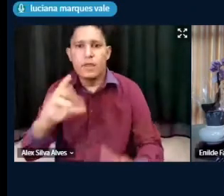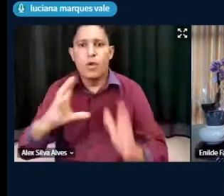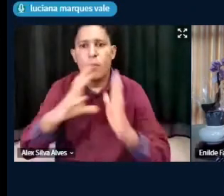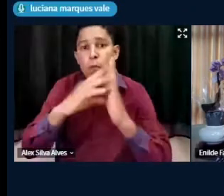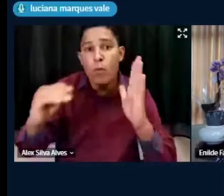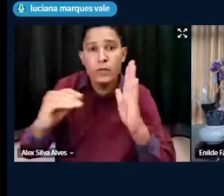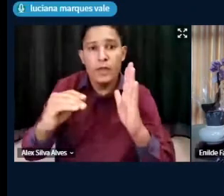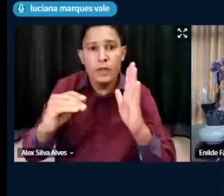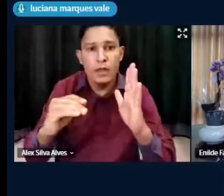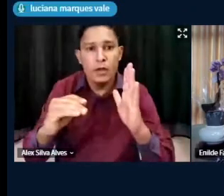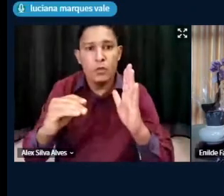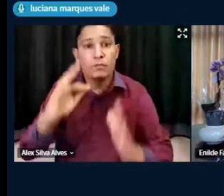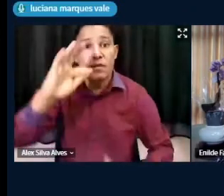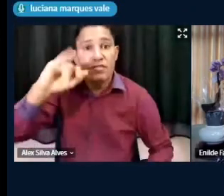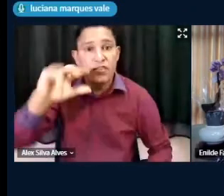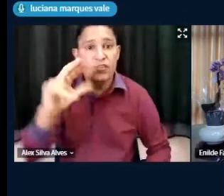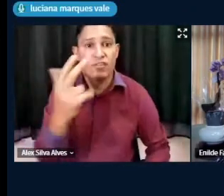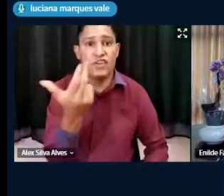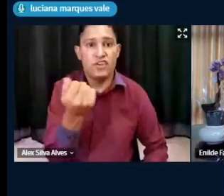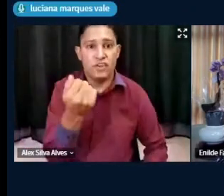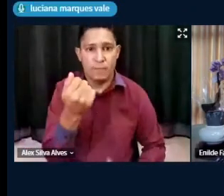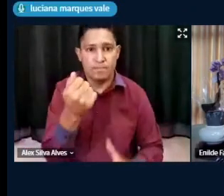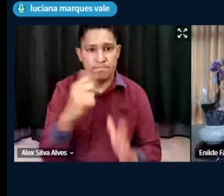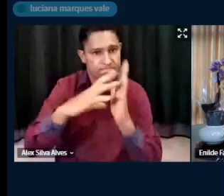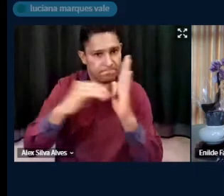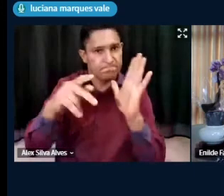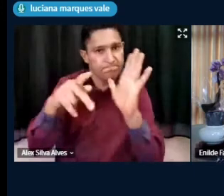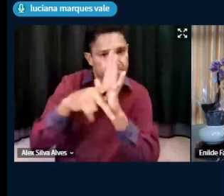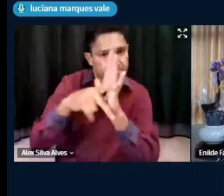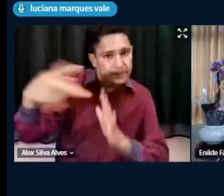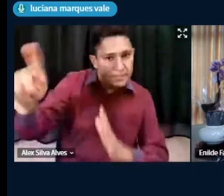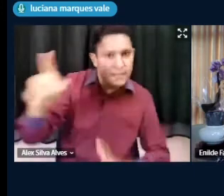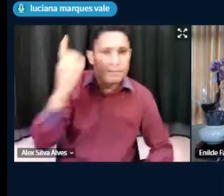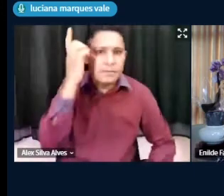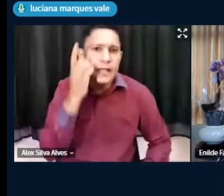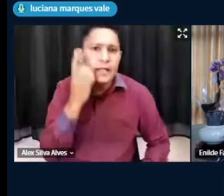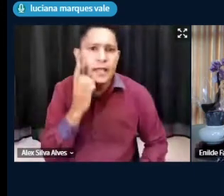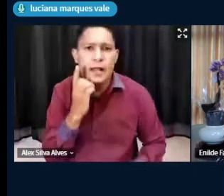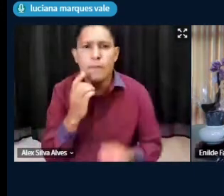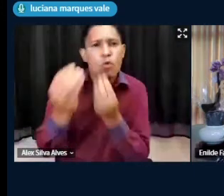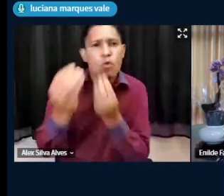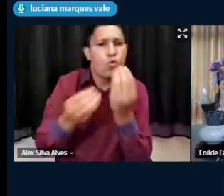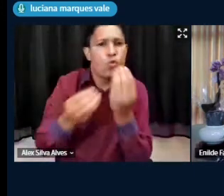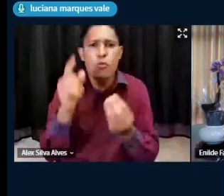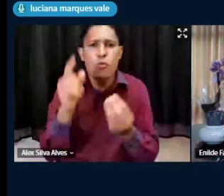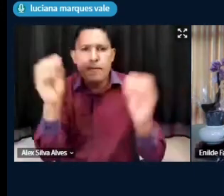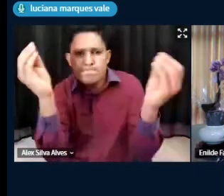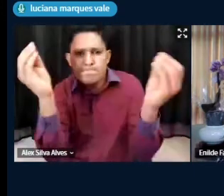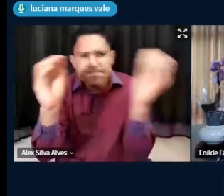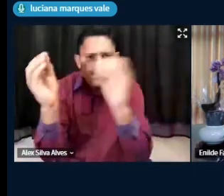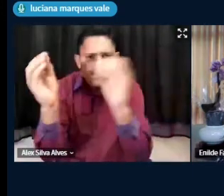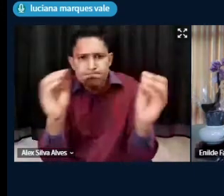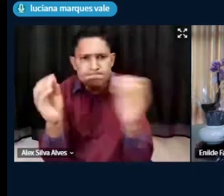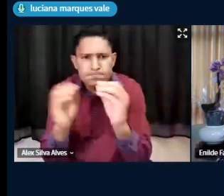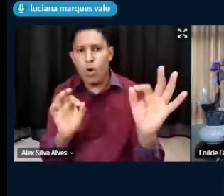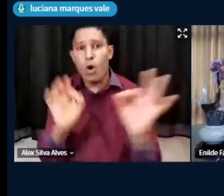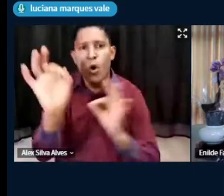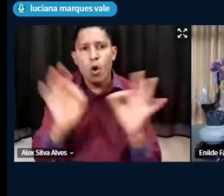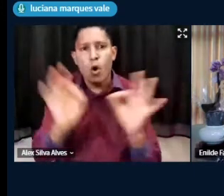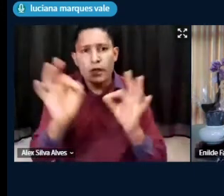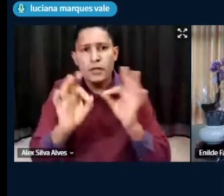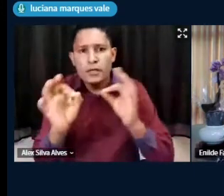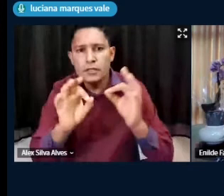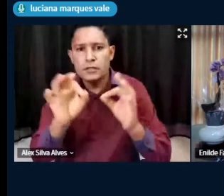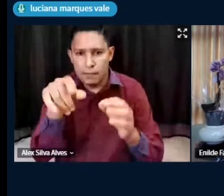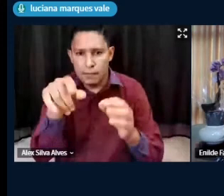Aqui nós temos o exemplo de sinal termo, a ficha proposta por Promete, 2013,